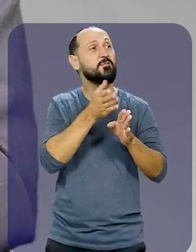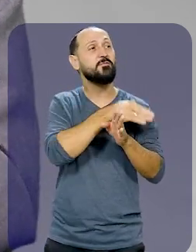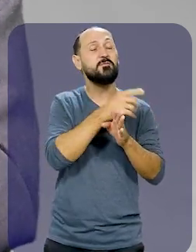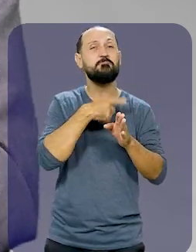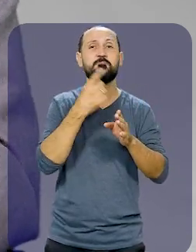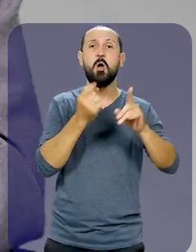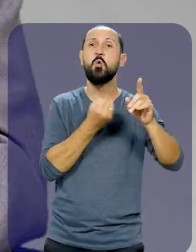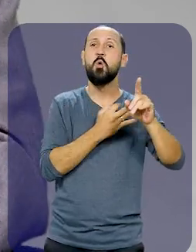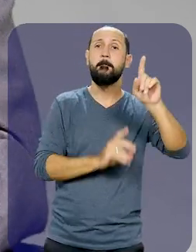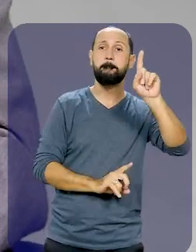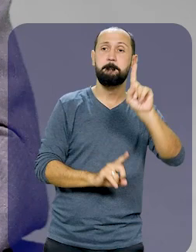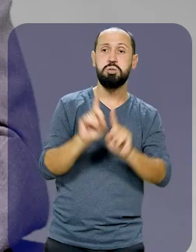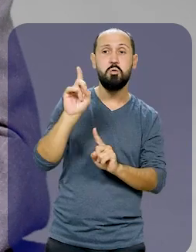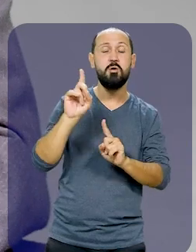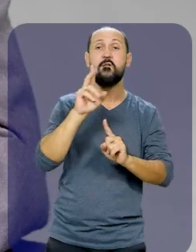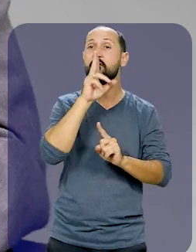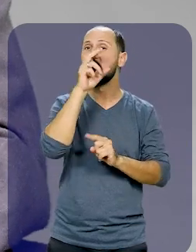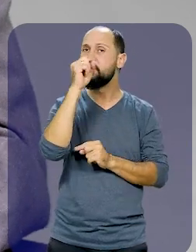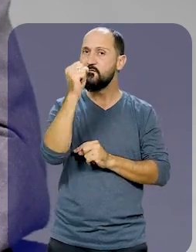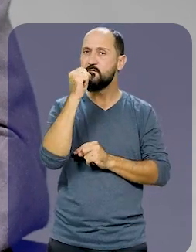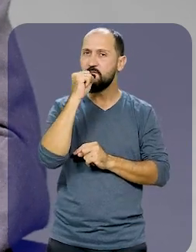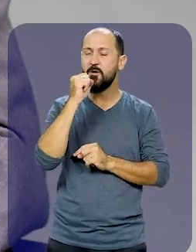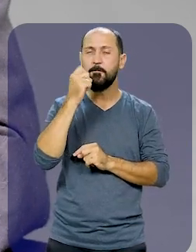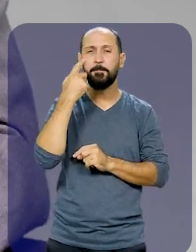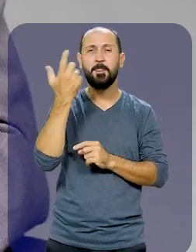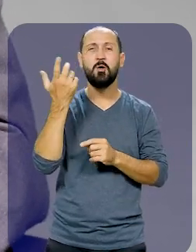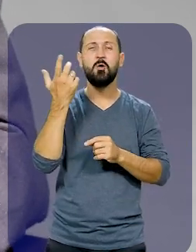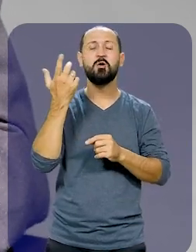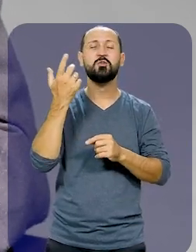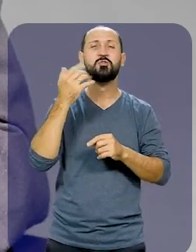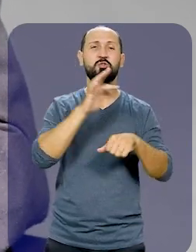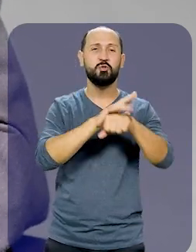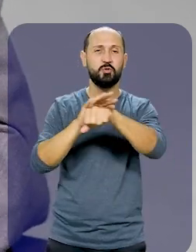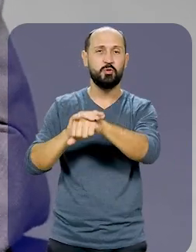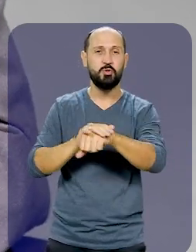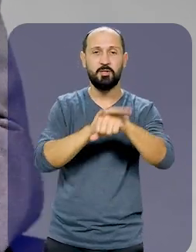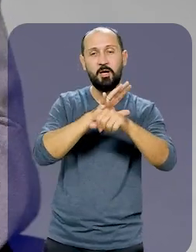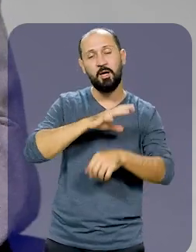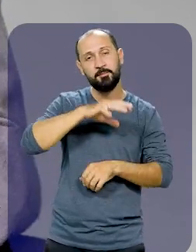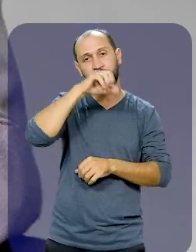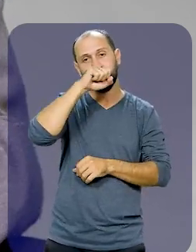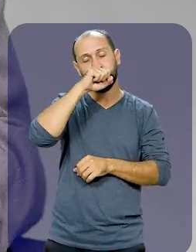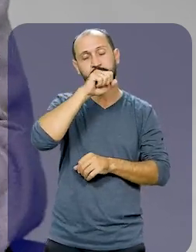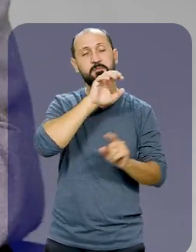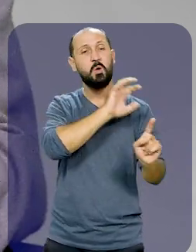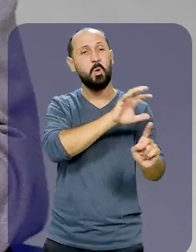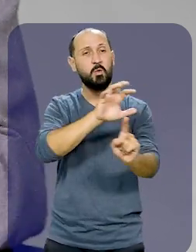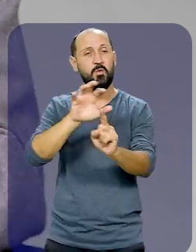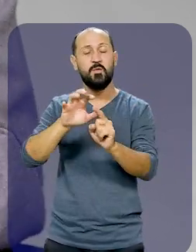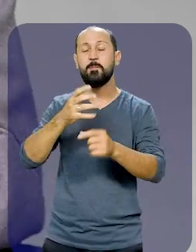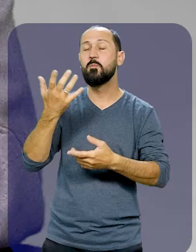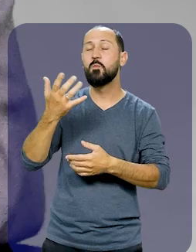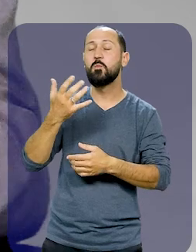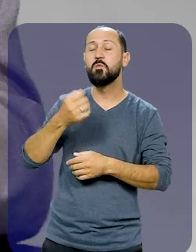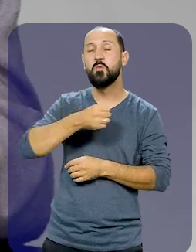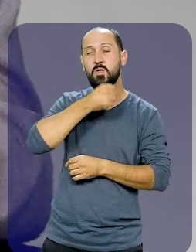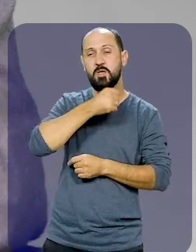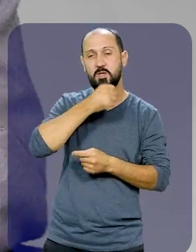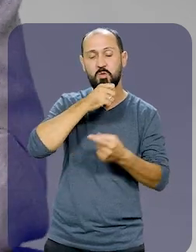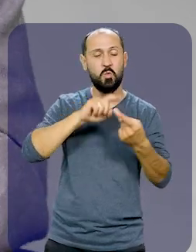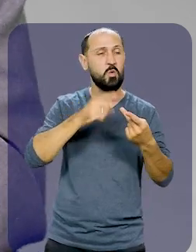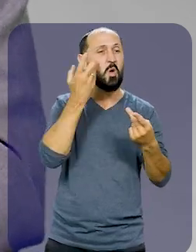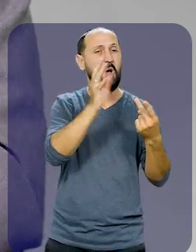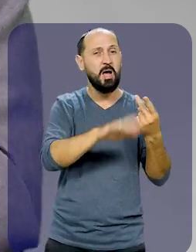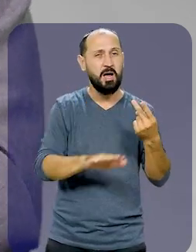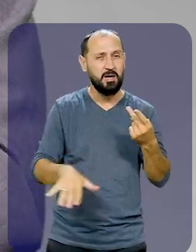um pico enorme de síndromes respiratórias que atingiu muito os idosos, mas